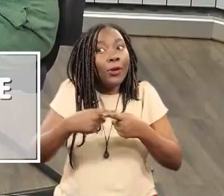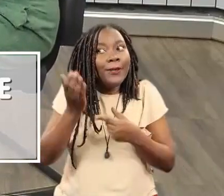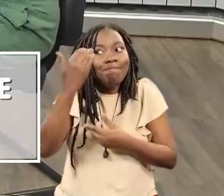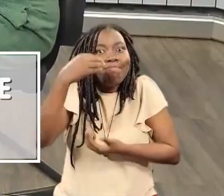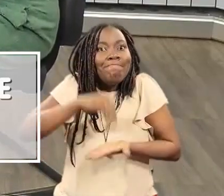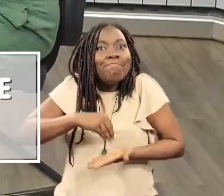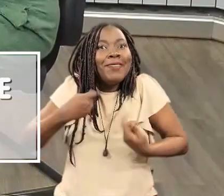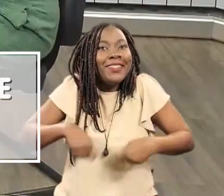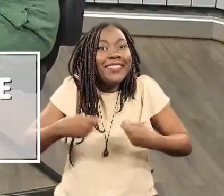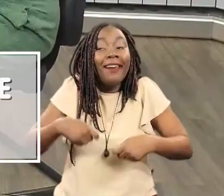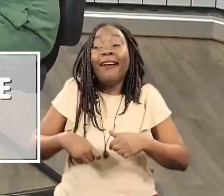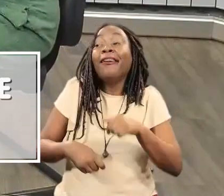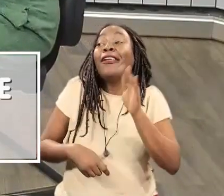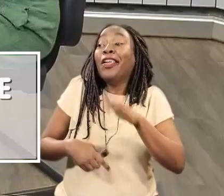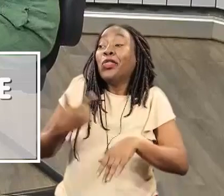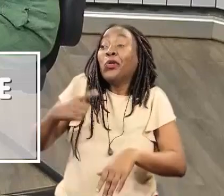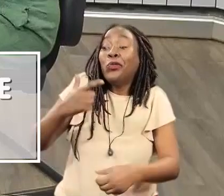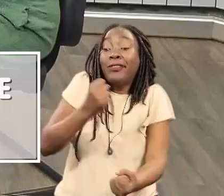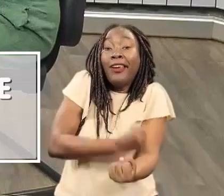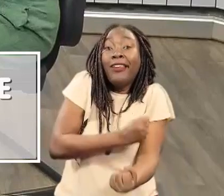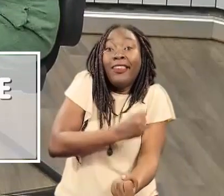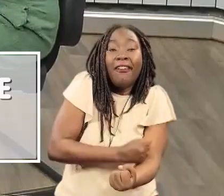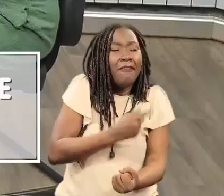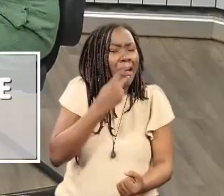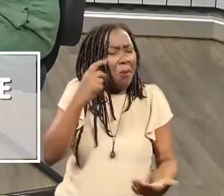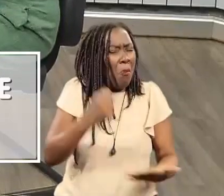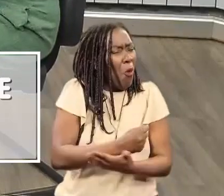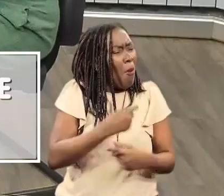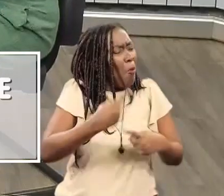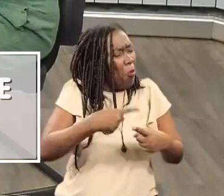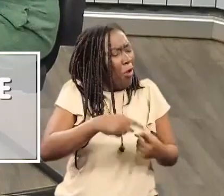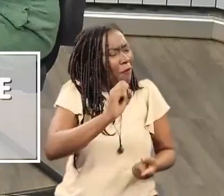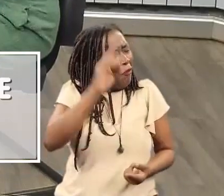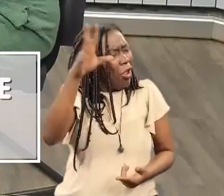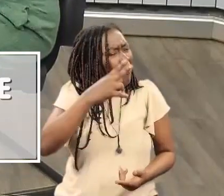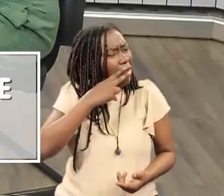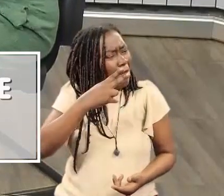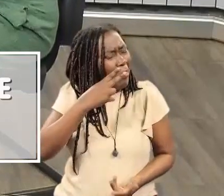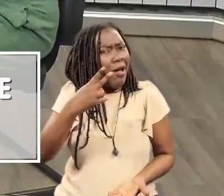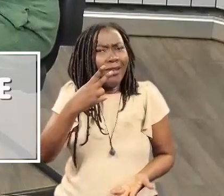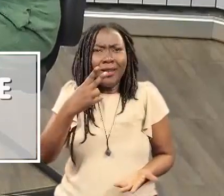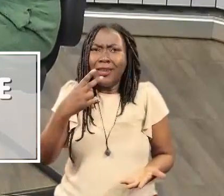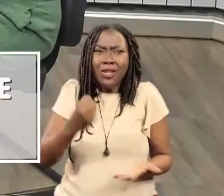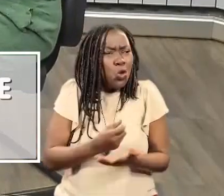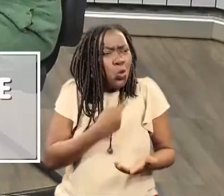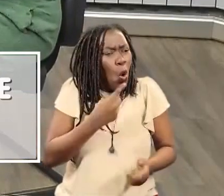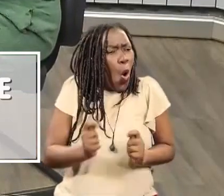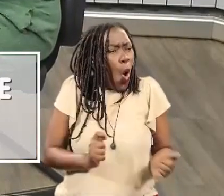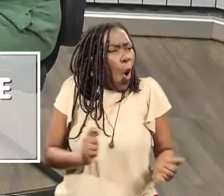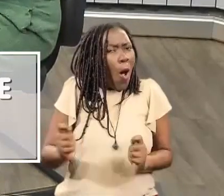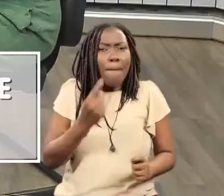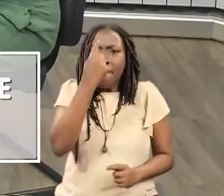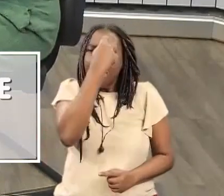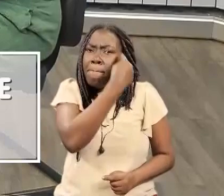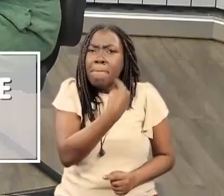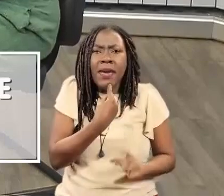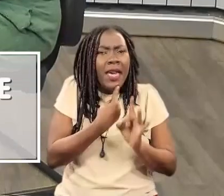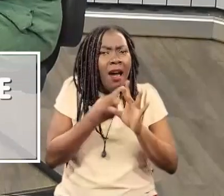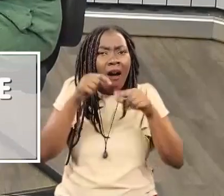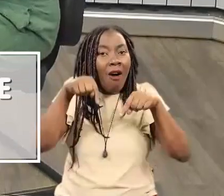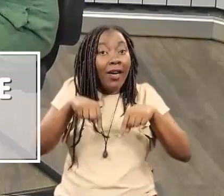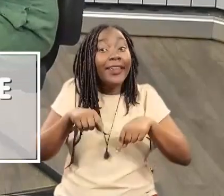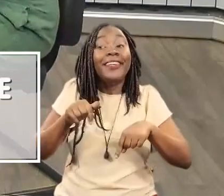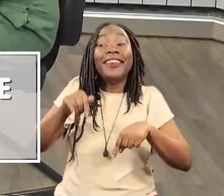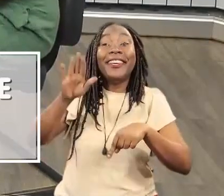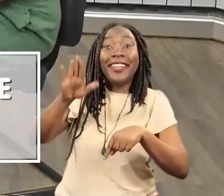não tem esse vício, essa dependência, fala, poxa, mas por que ela foi lá fumar um cigarro? Que absurdo, ela não consegue controlar, meia horinha aqui, rapaz. E pra quem